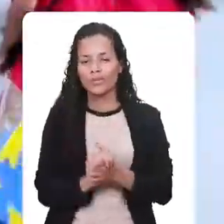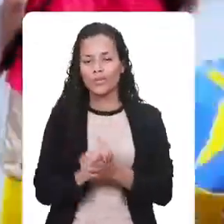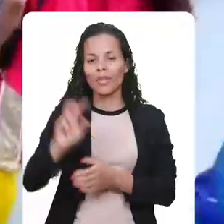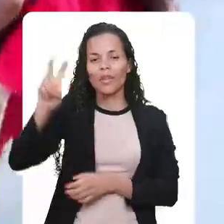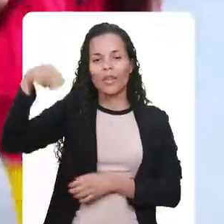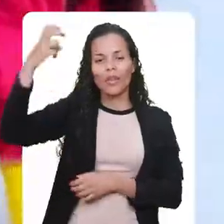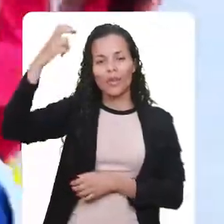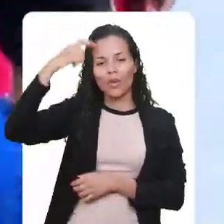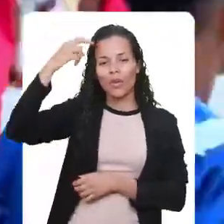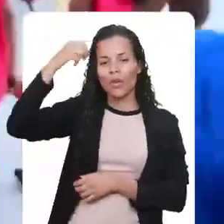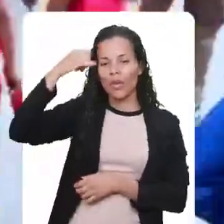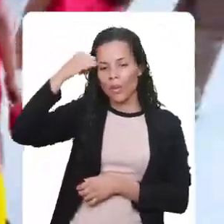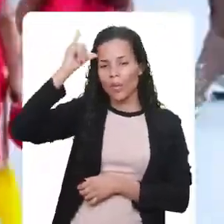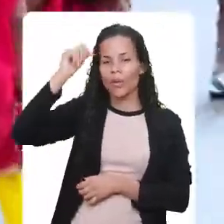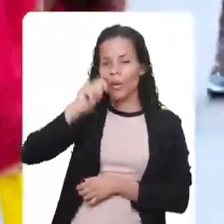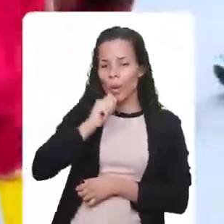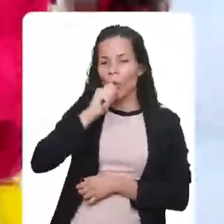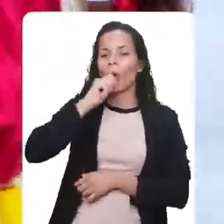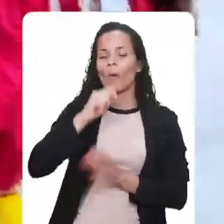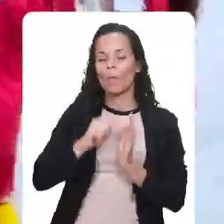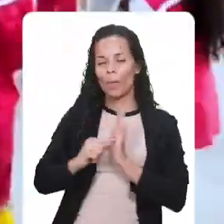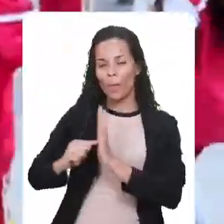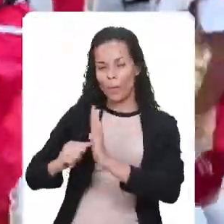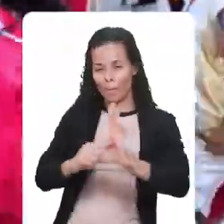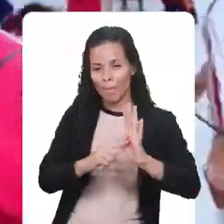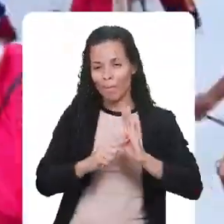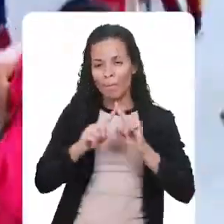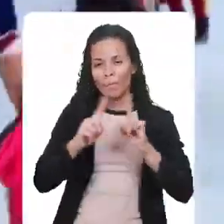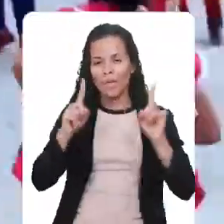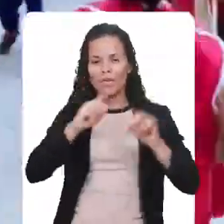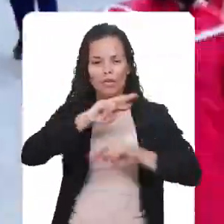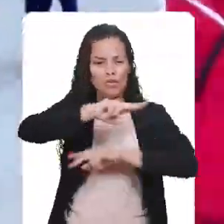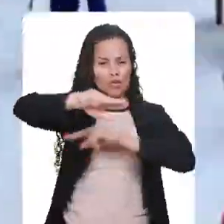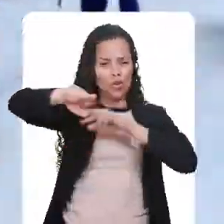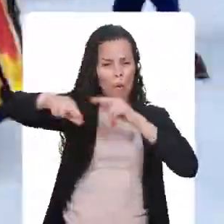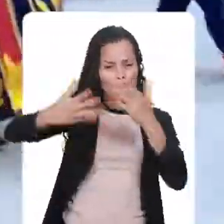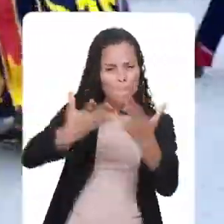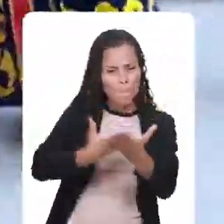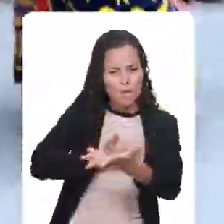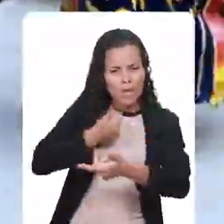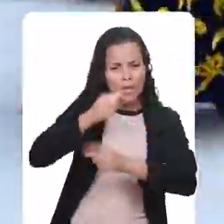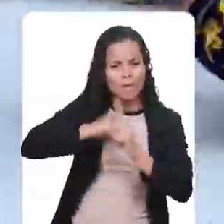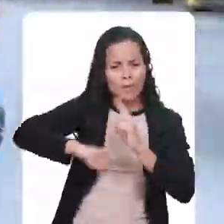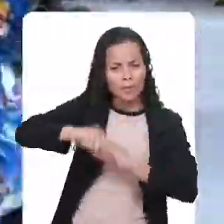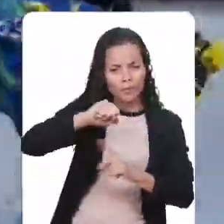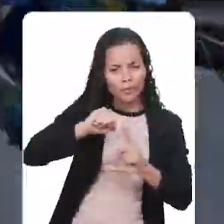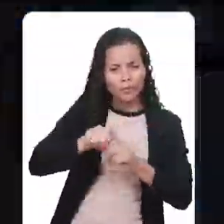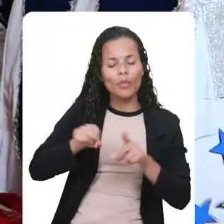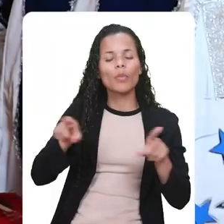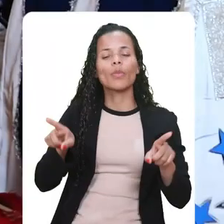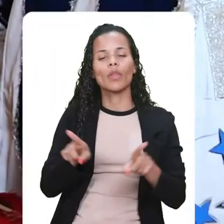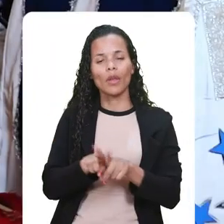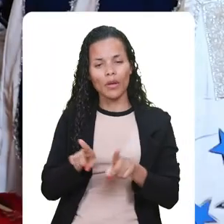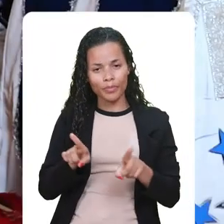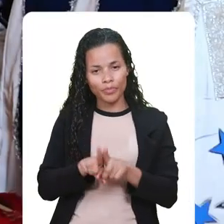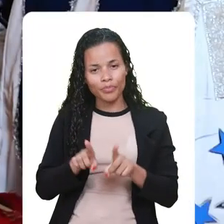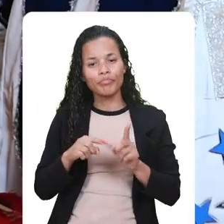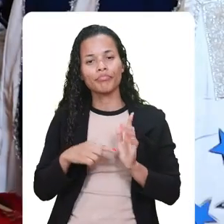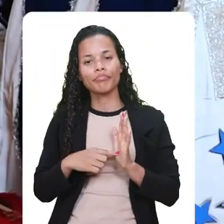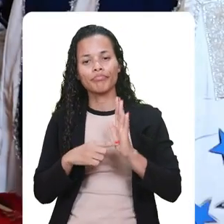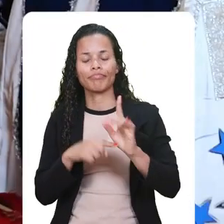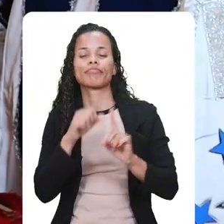A cultura do boi de buzina não apenas leva o espetáculo às pessoas, mas também inúmeros benefícios sociais. Existem